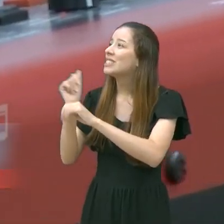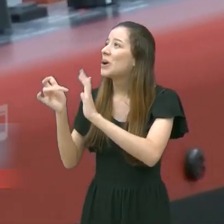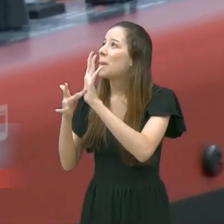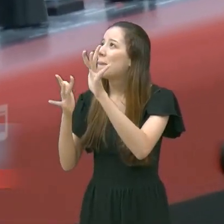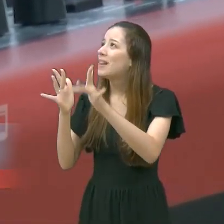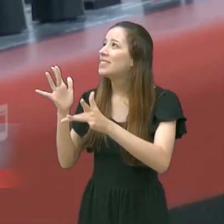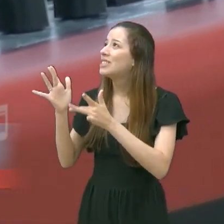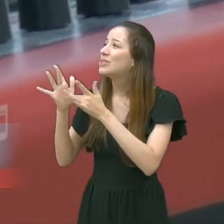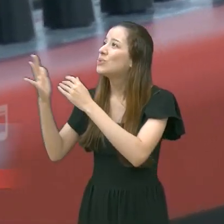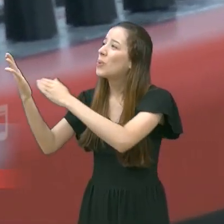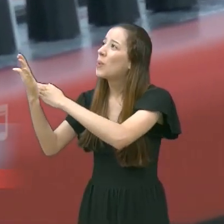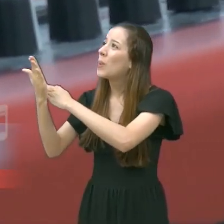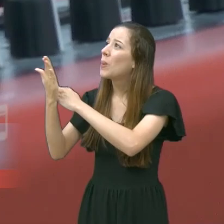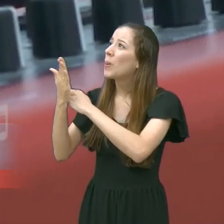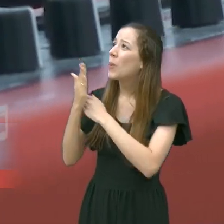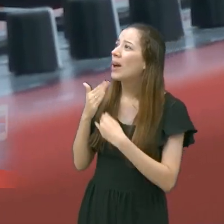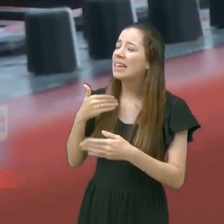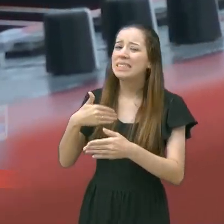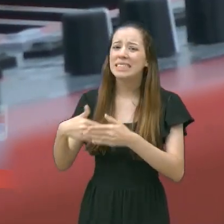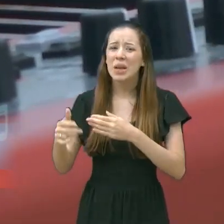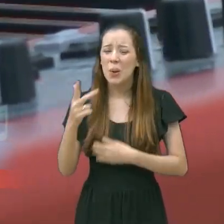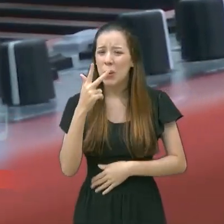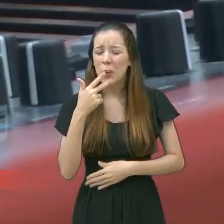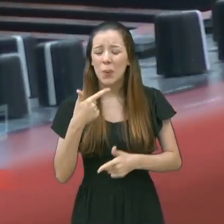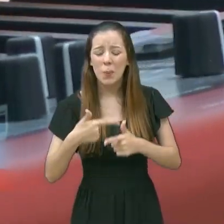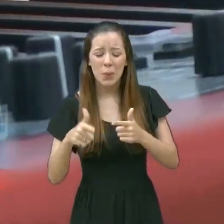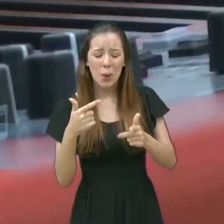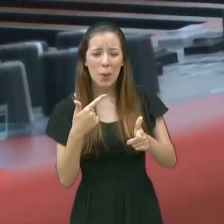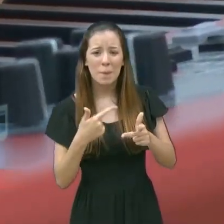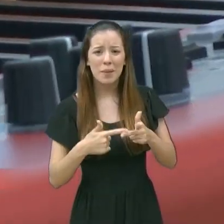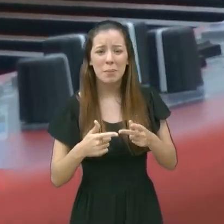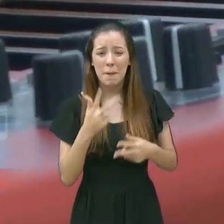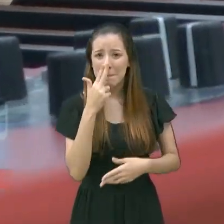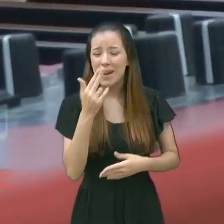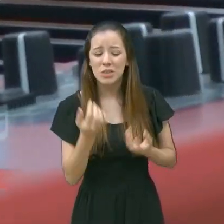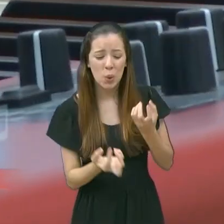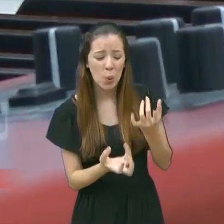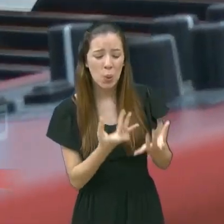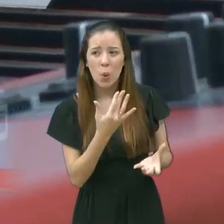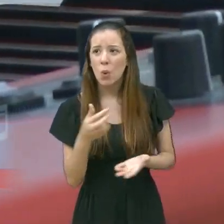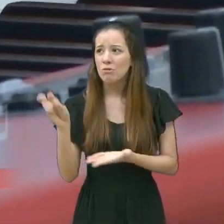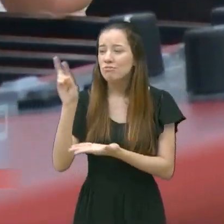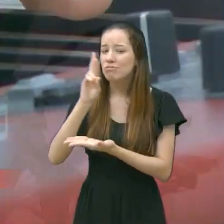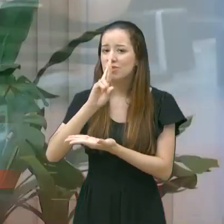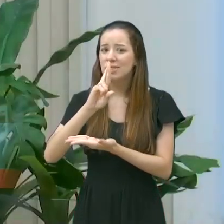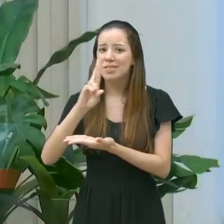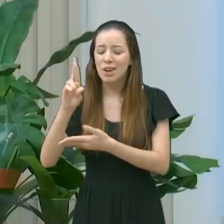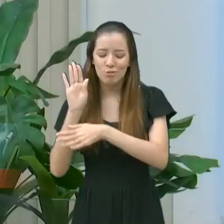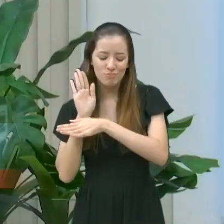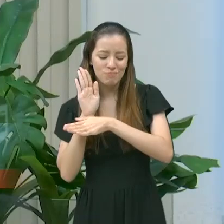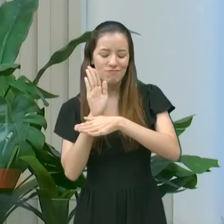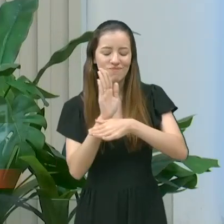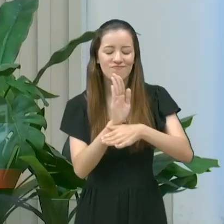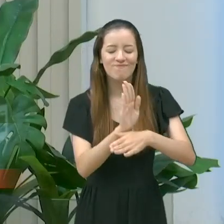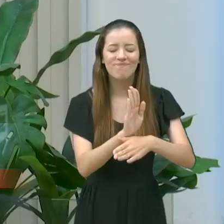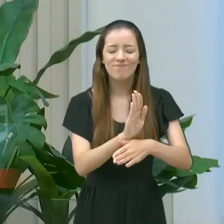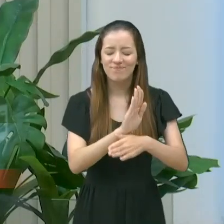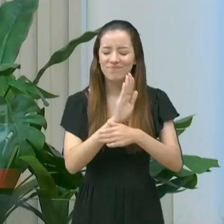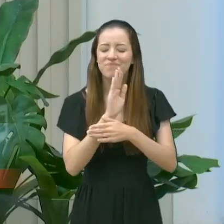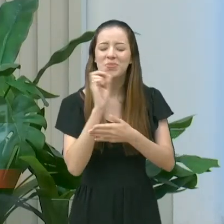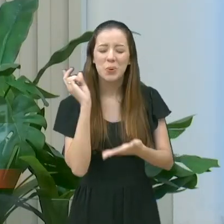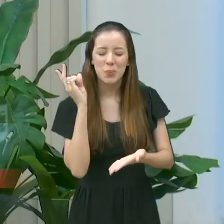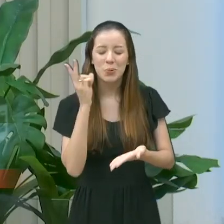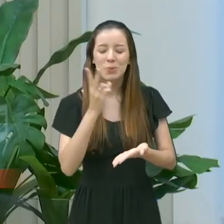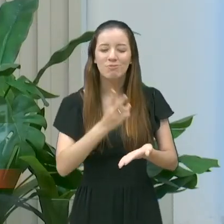Se passares pelo fogo, não vai te queimar. Se nas águas não passares, não vão te afogar.